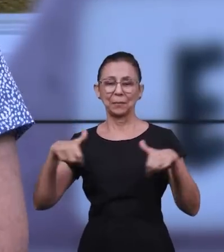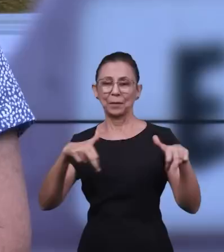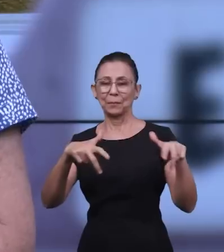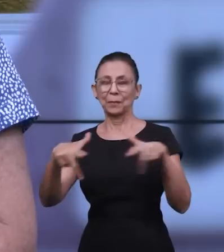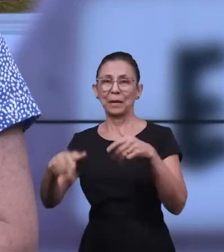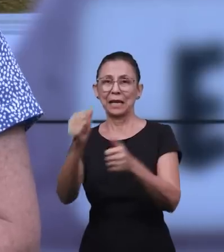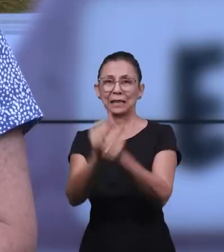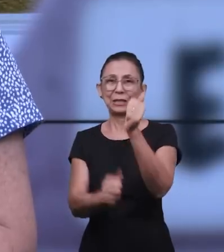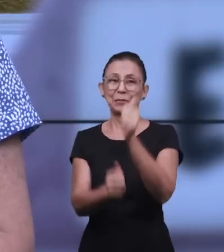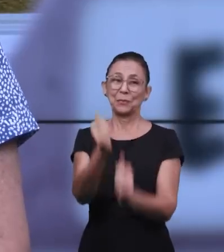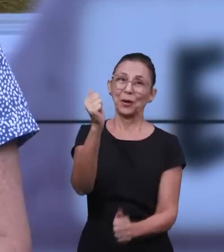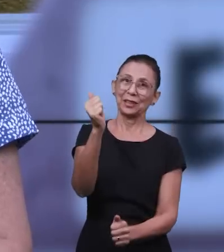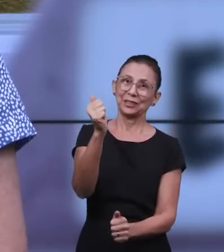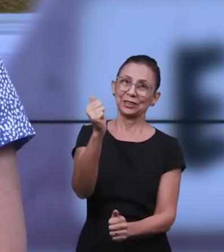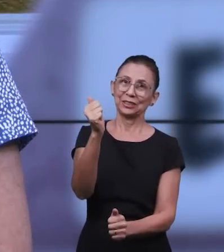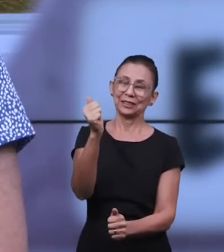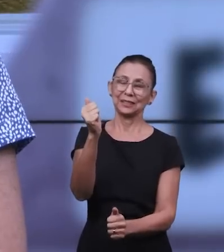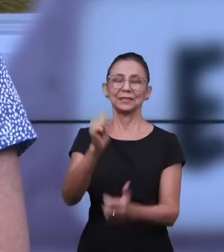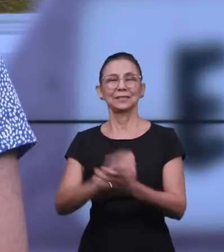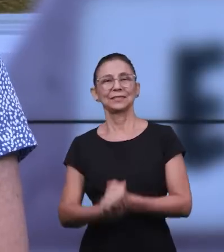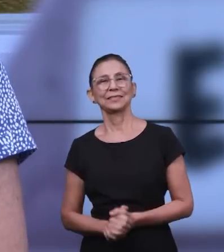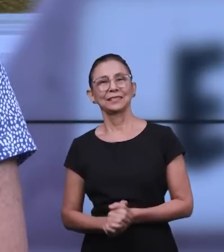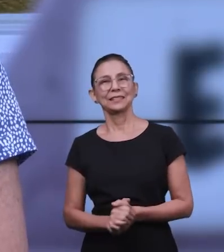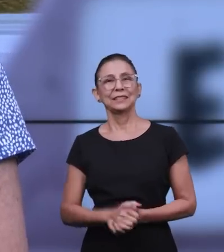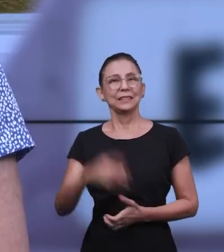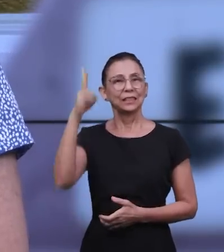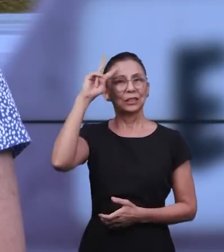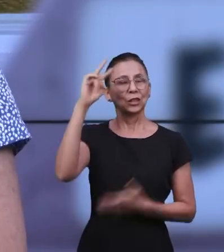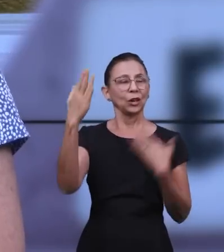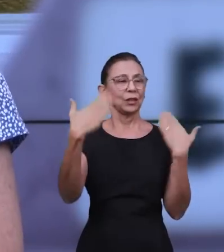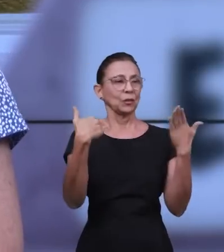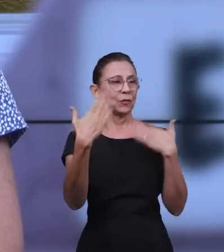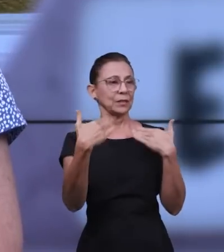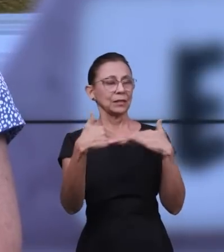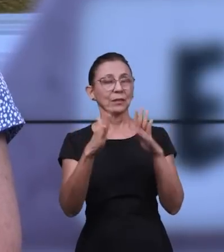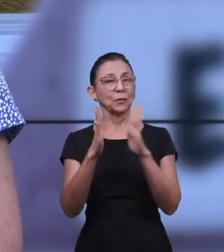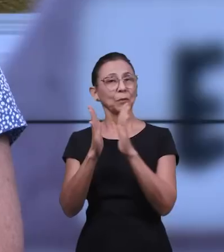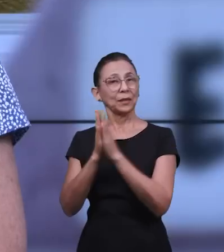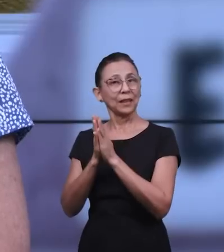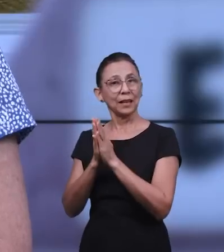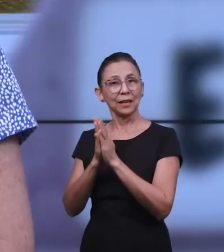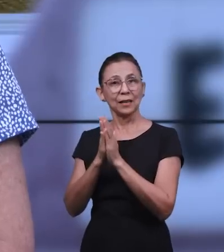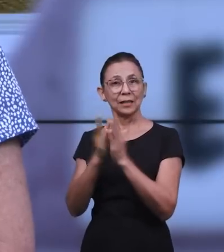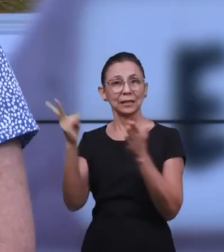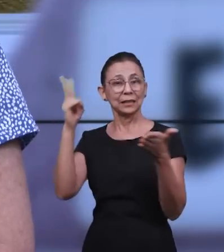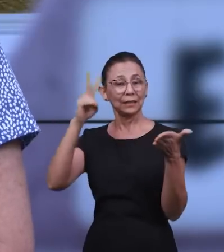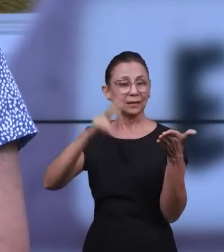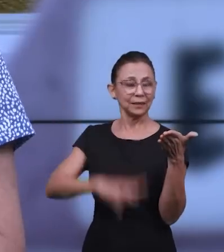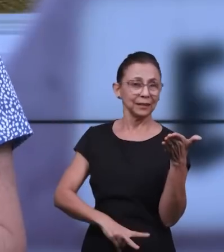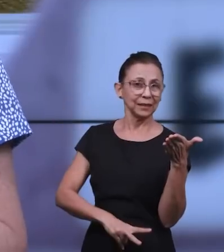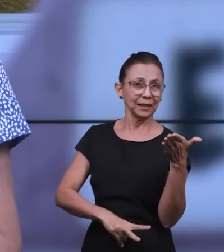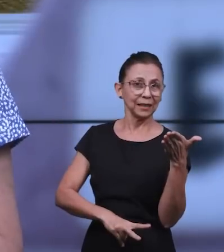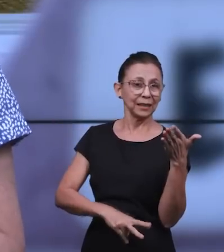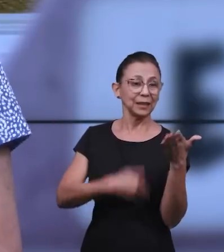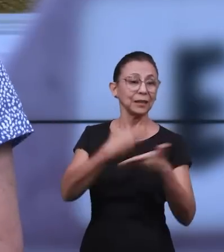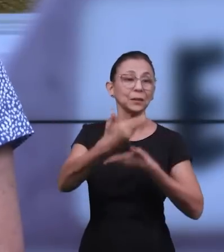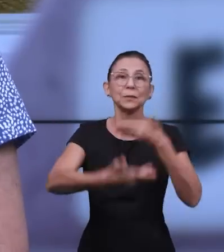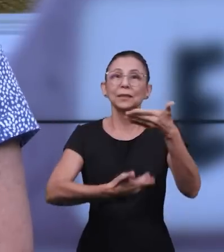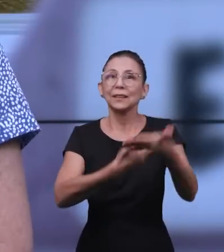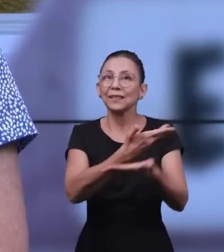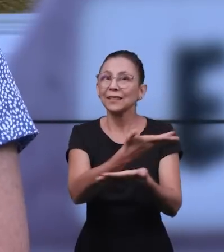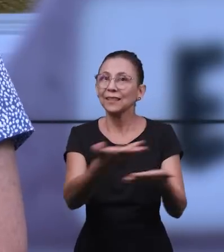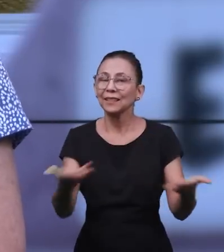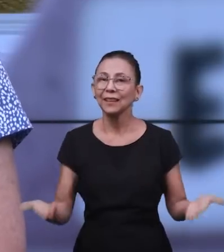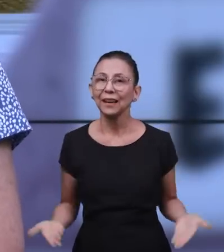esporte, planejar um lazer, compartilhar histórias, orar, ler a palavra, cuidar